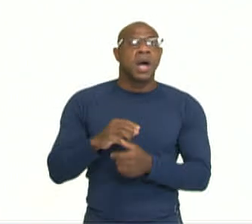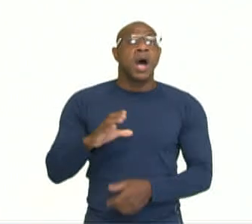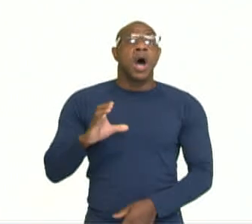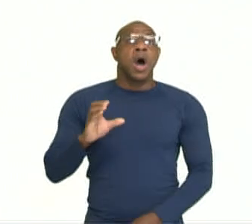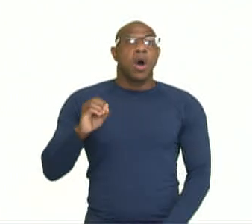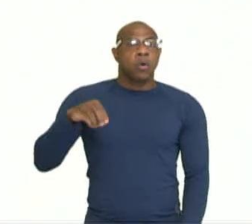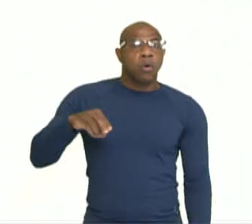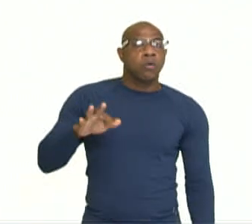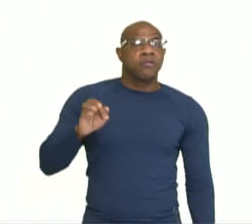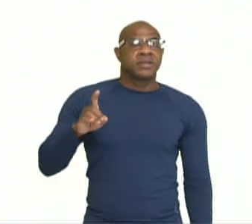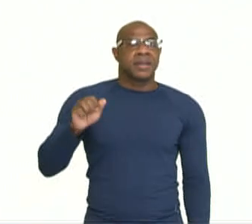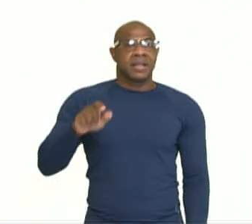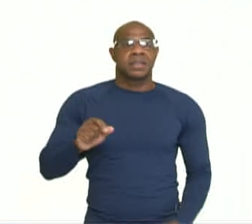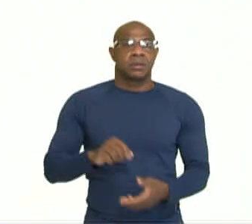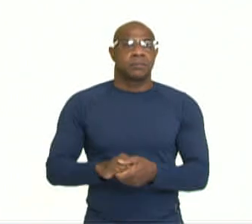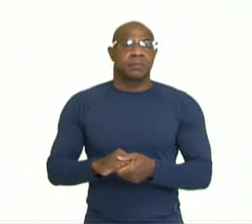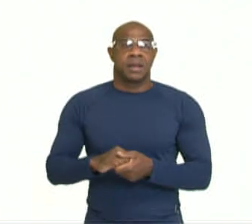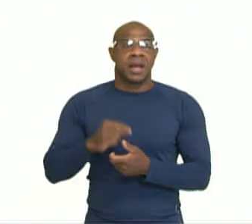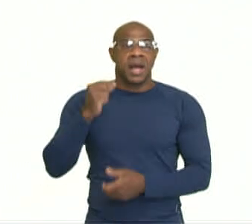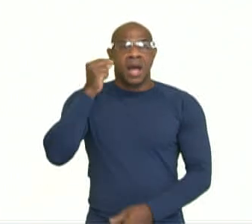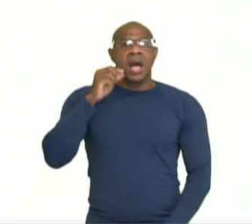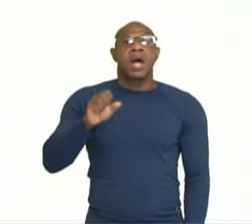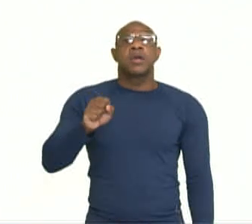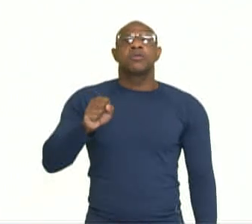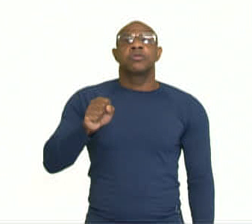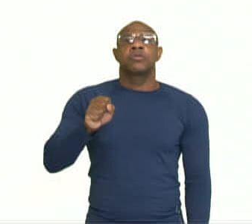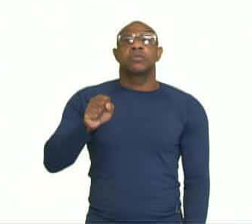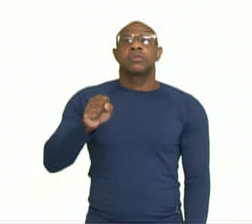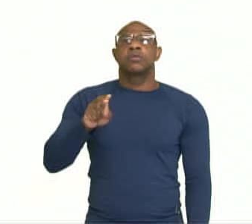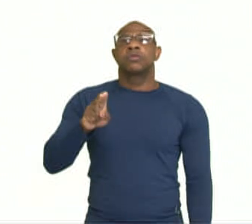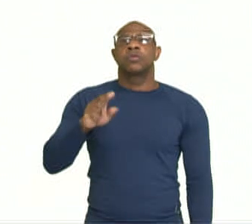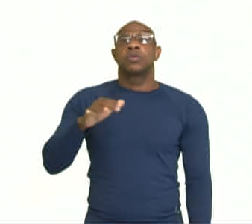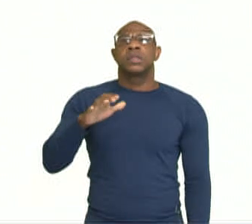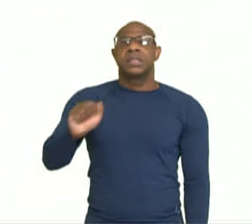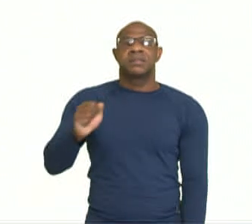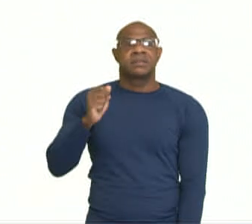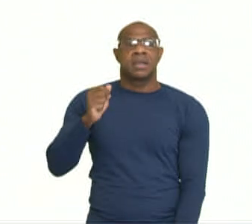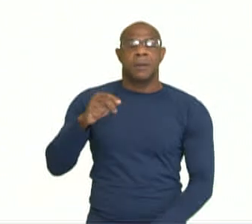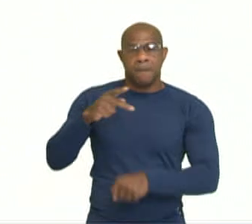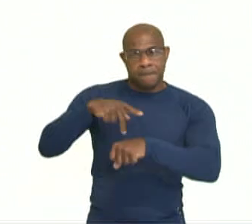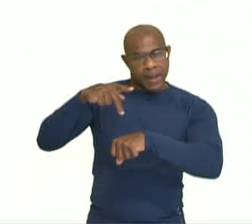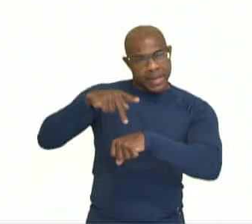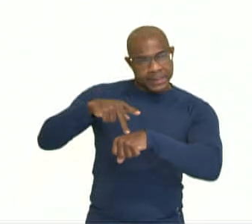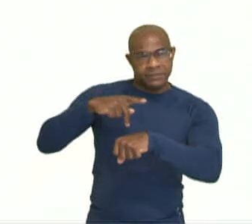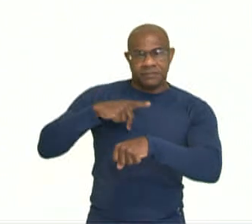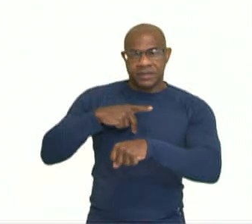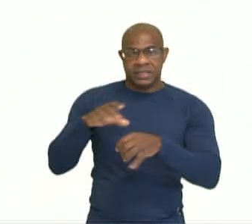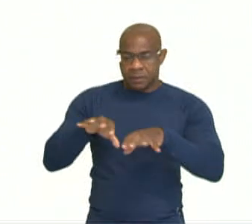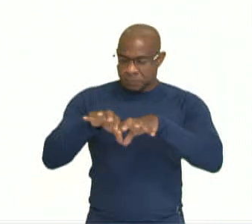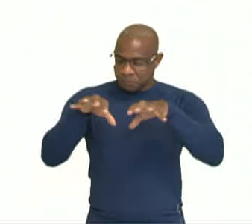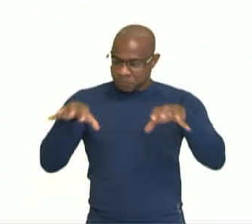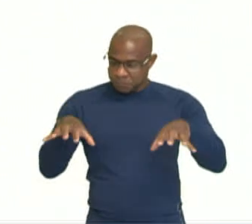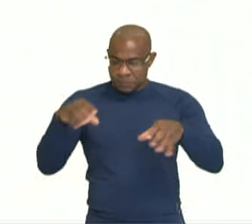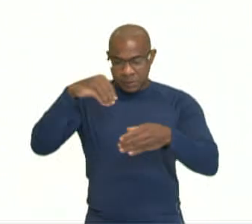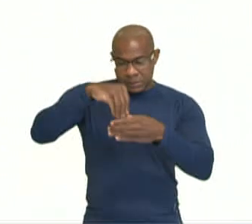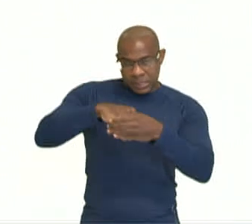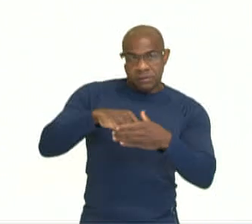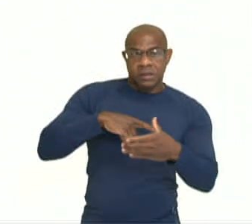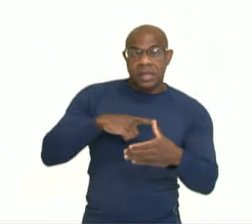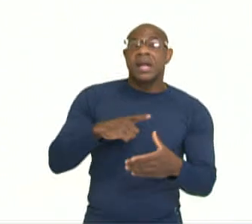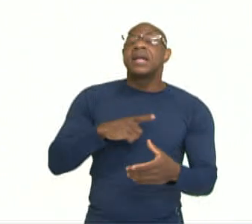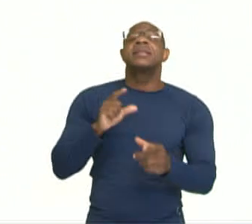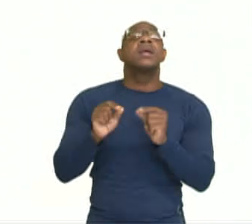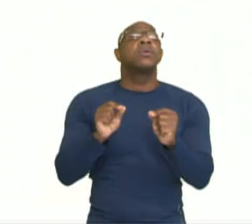Um exemplo é a Suíça. Nessa confederação, nós vamos ter uma divisão interna e essa divisão dá